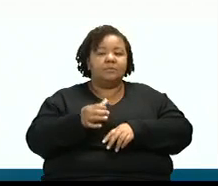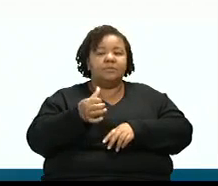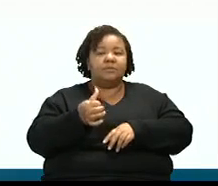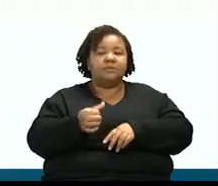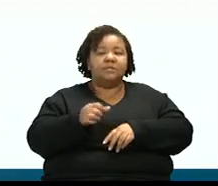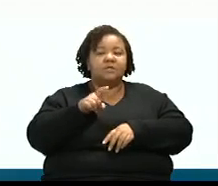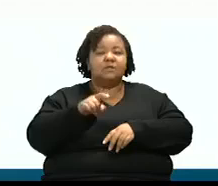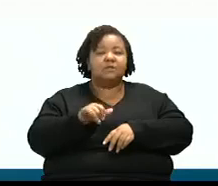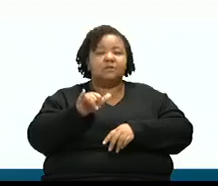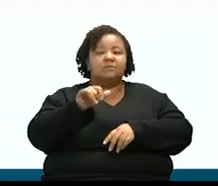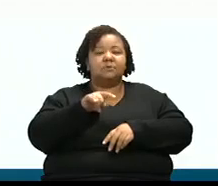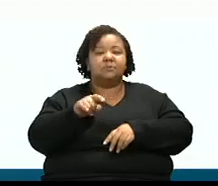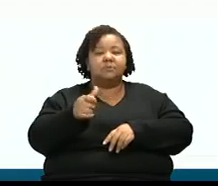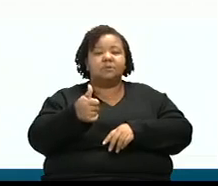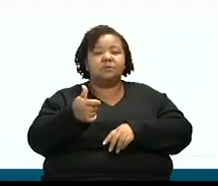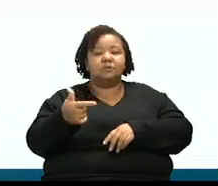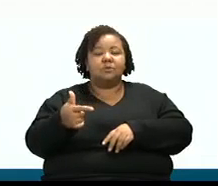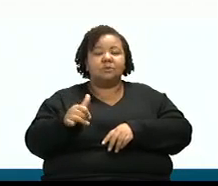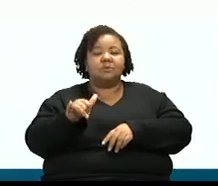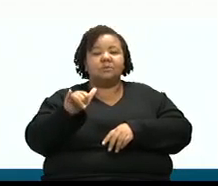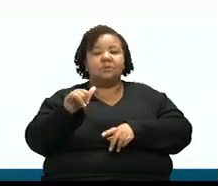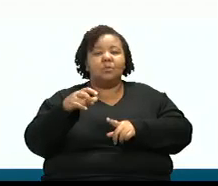6xy menos 12y².